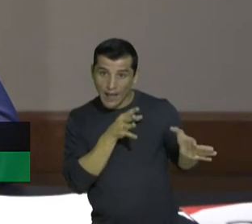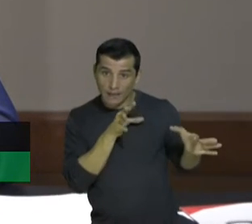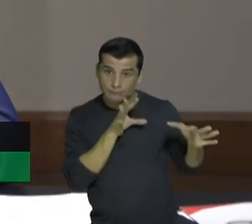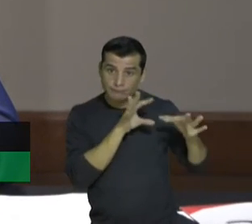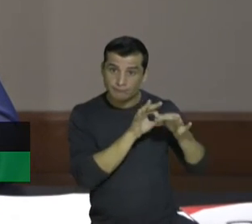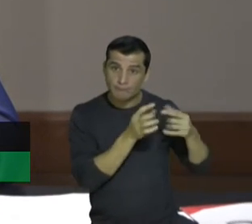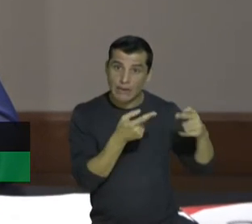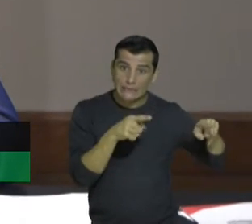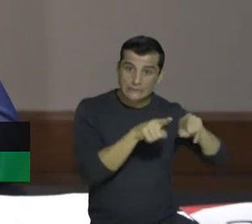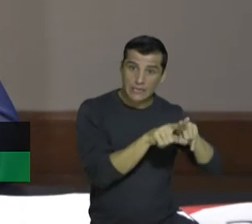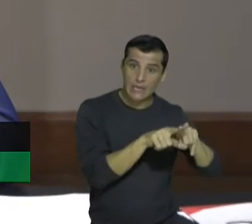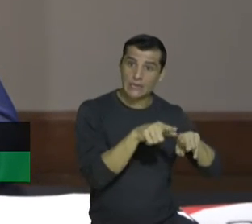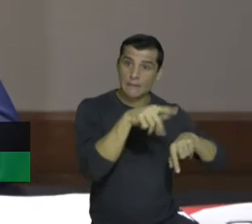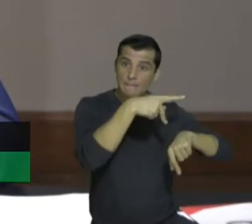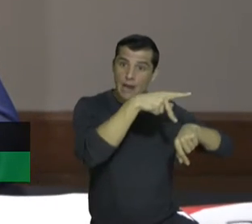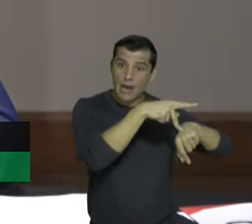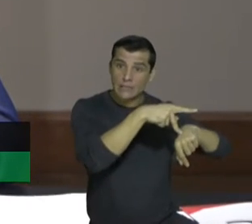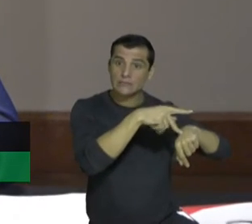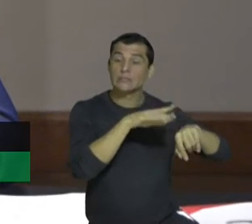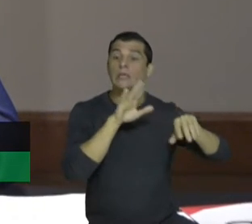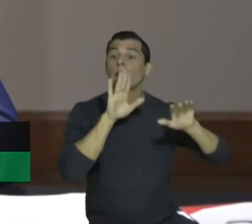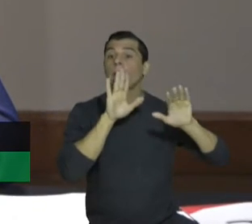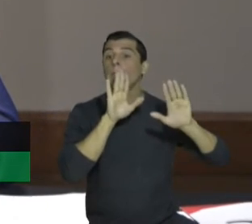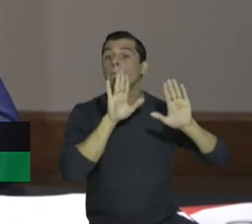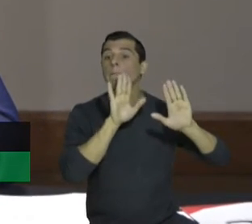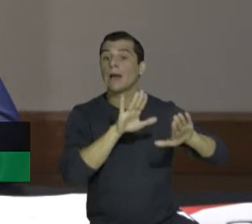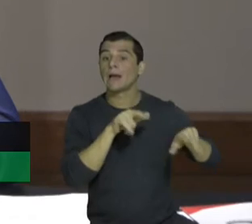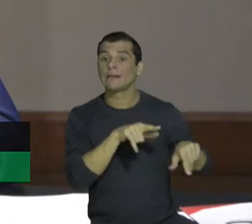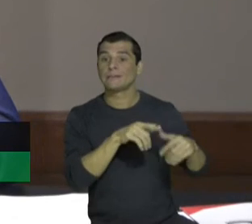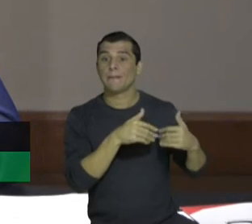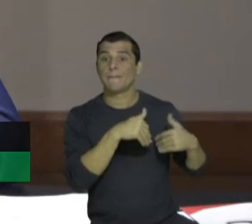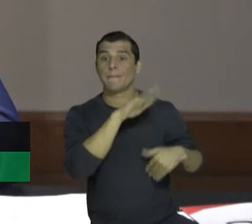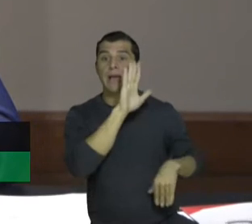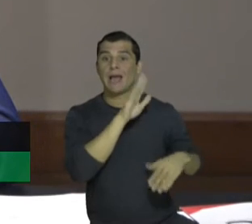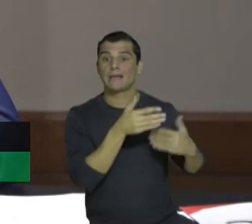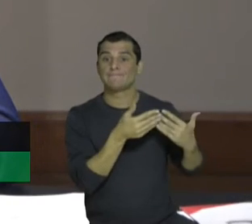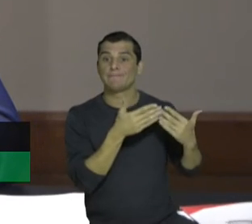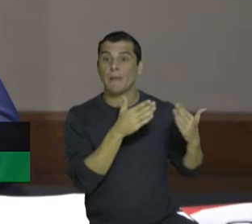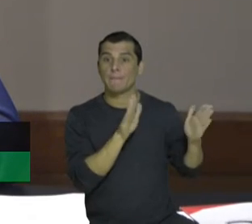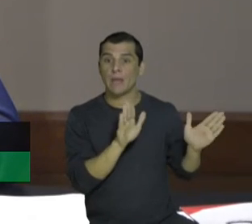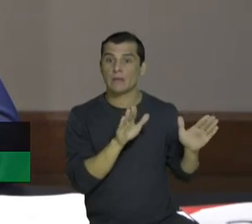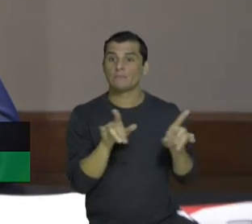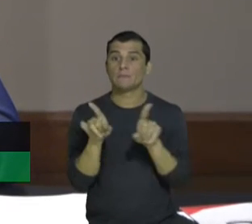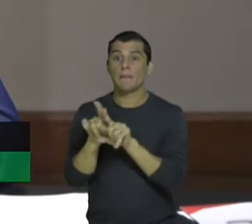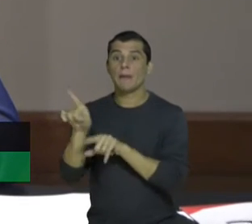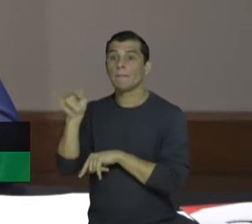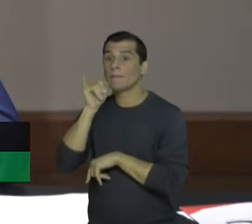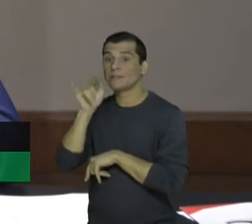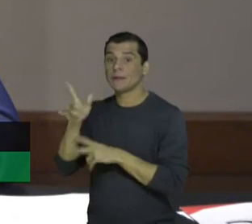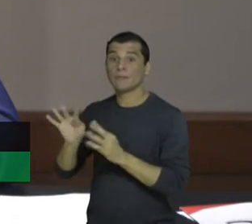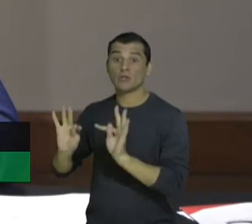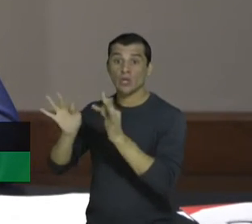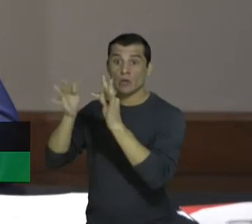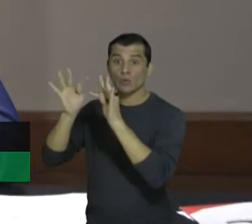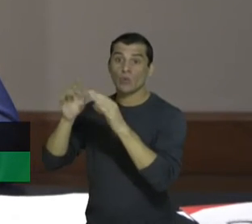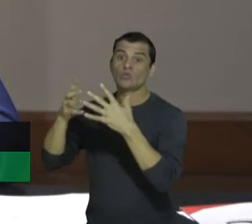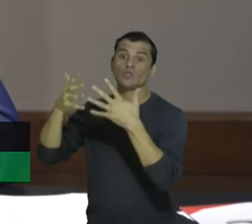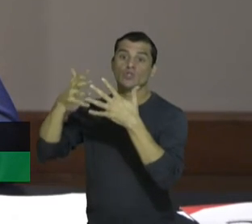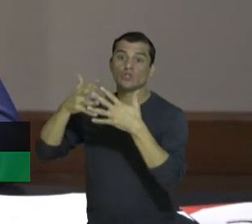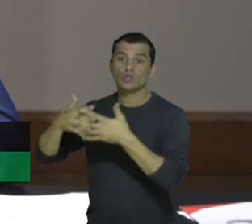tecnológica de maquinário a integração Educacional a possibilidade de você ter um